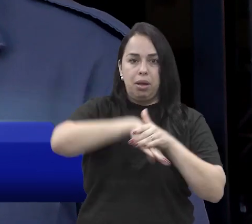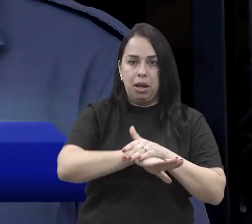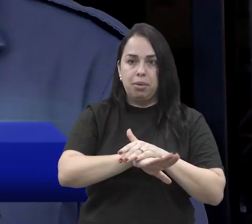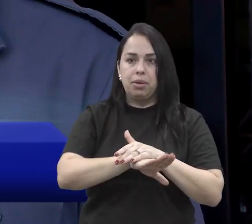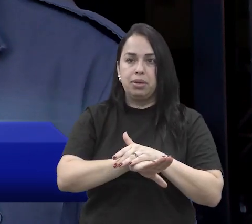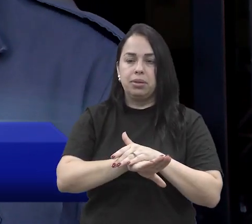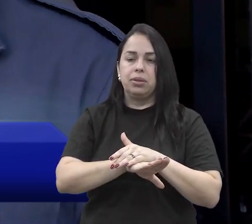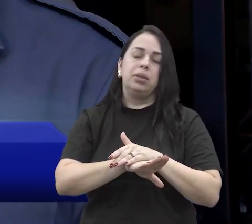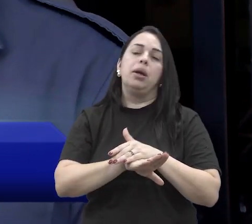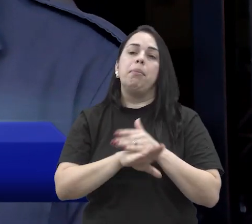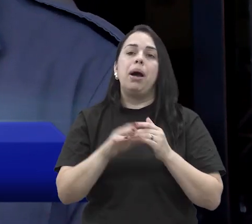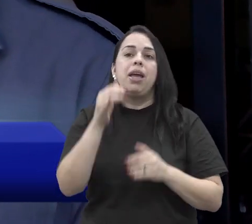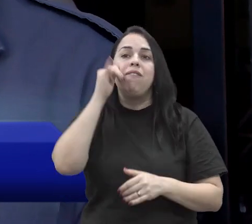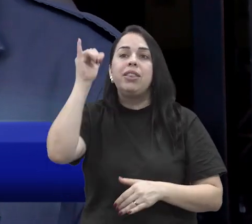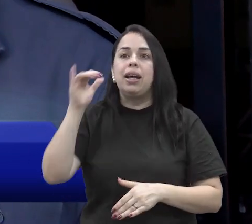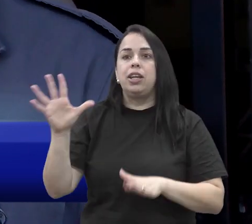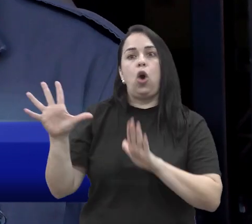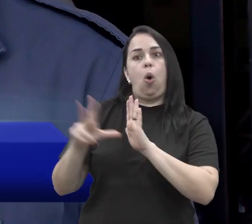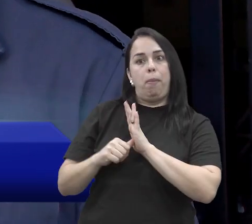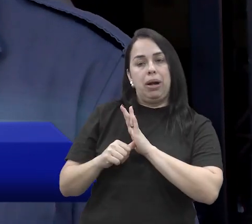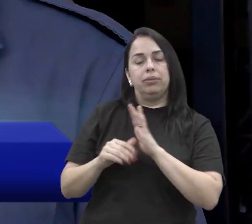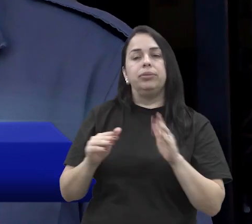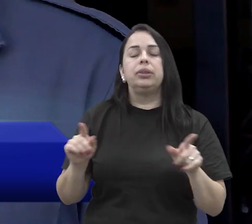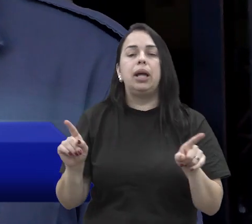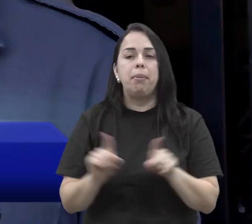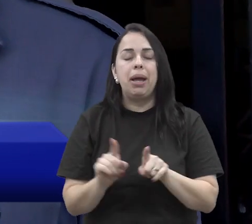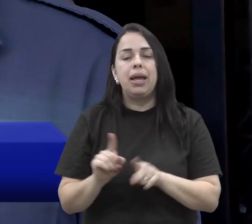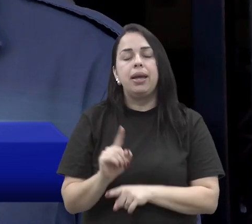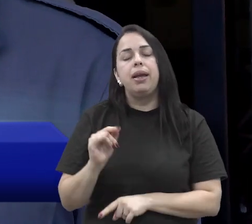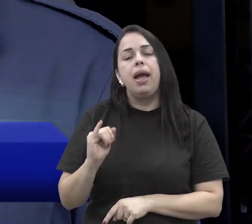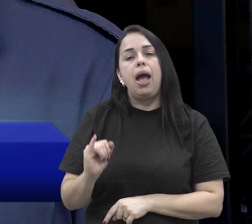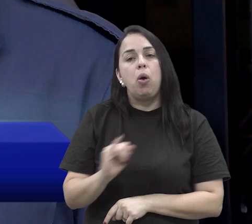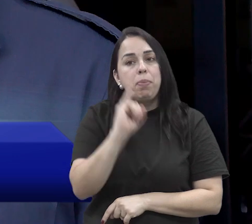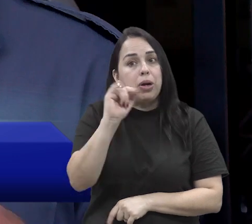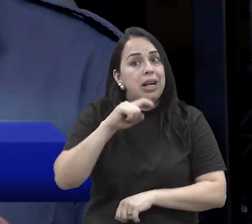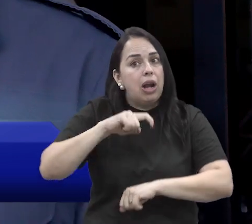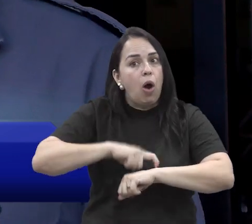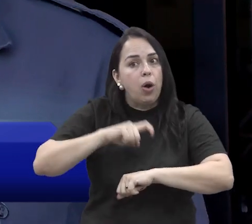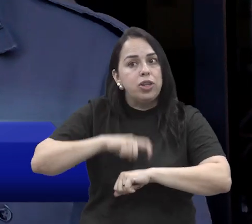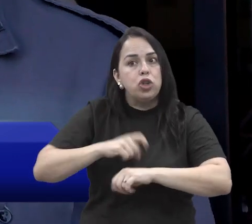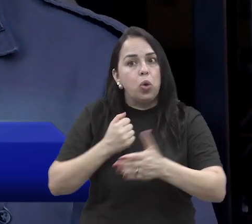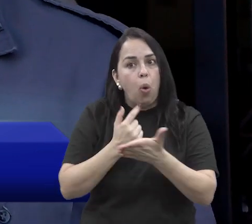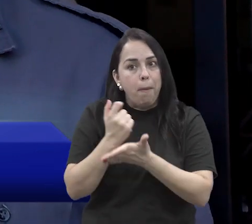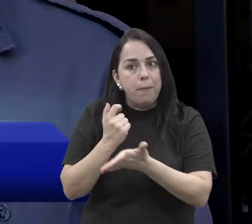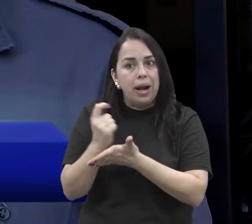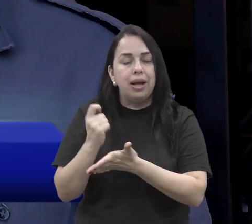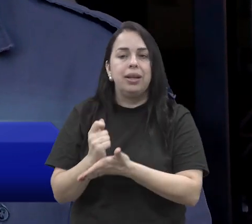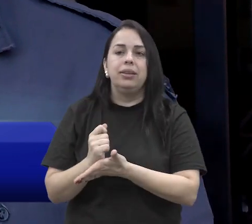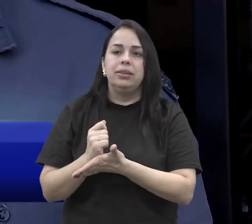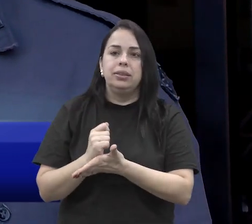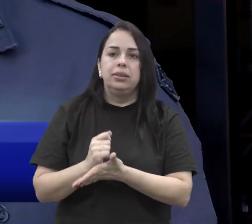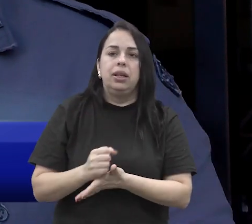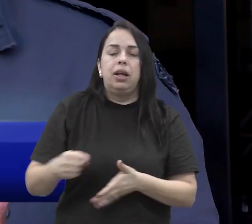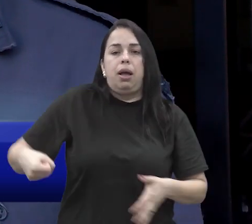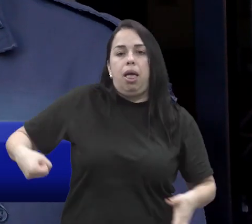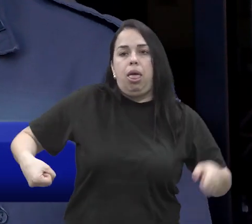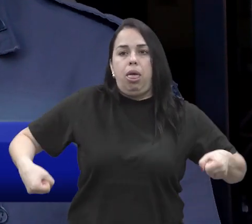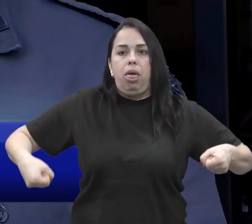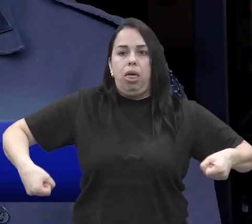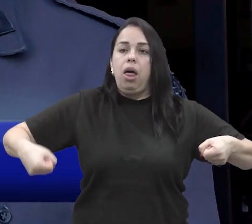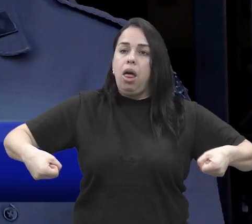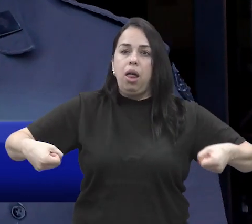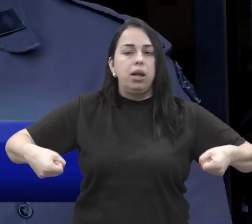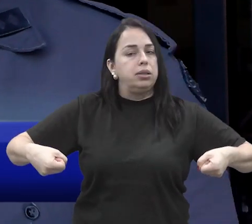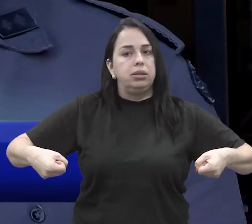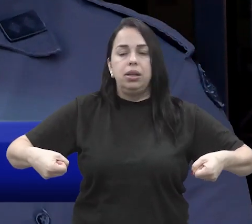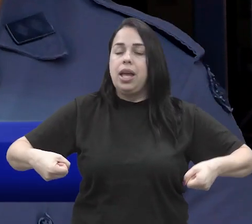inadvertida você tenha o seu celular ou sua carteira subtraído pelos criminosos. Uma coisa muito importante também, no momento das compras, evitar carregar